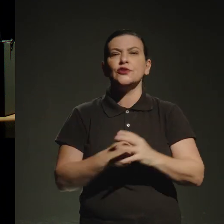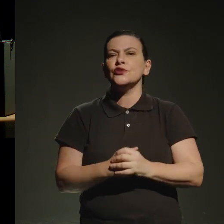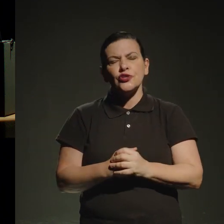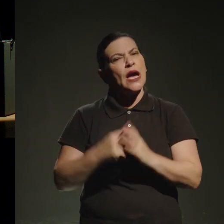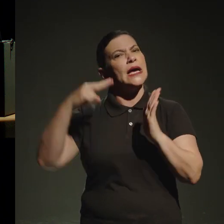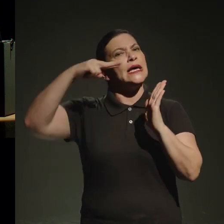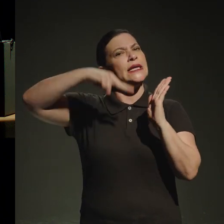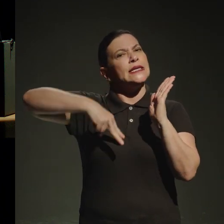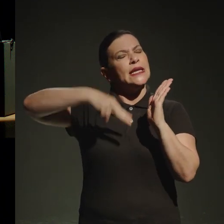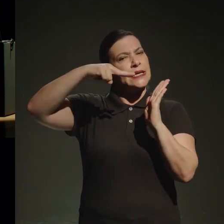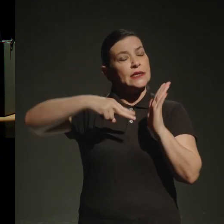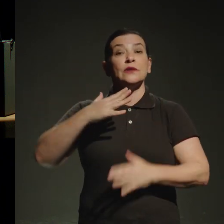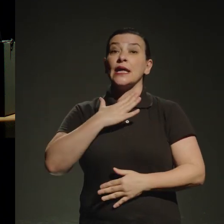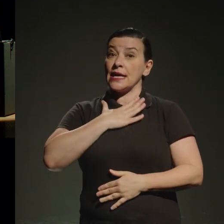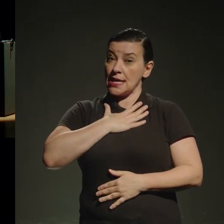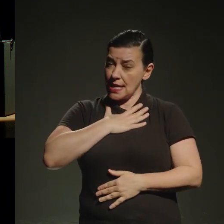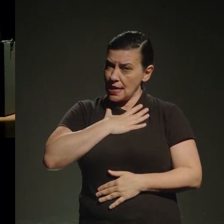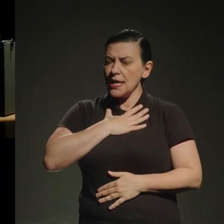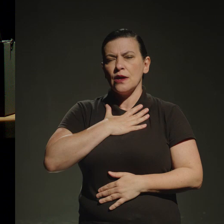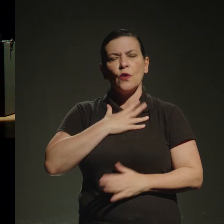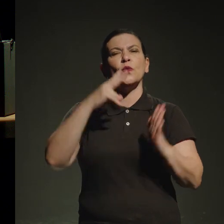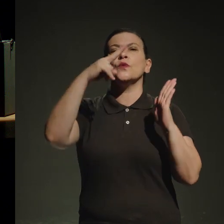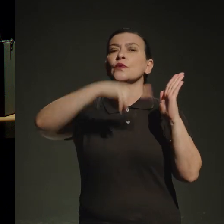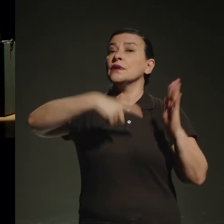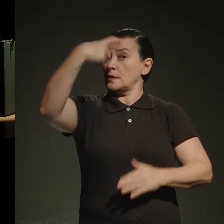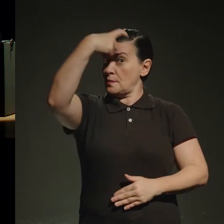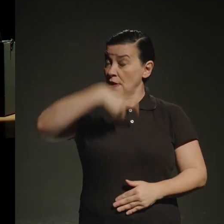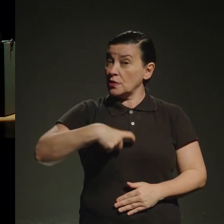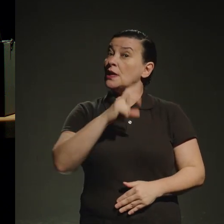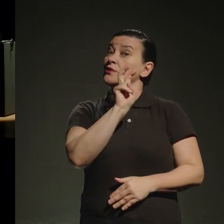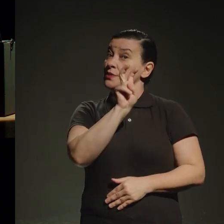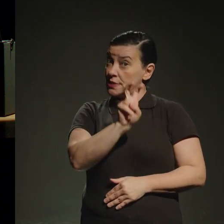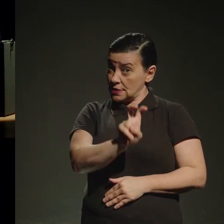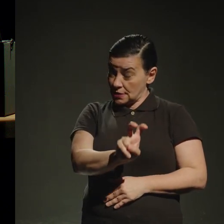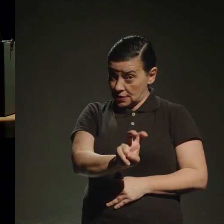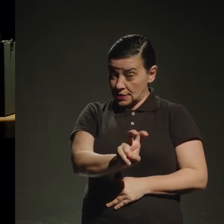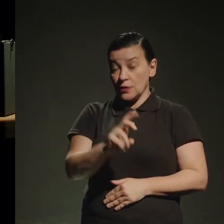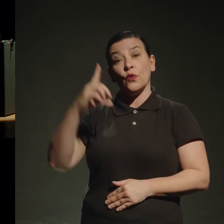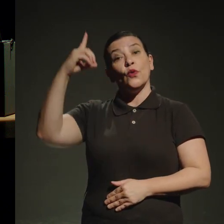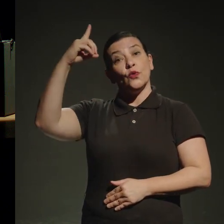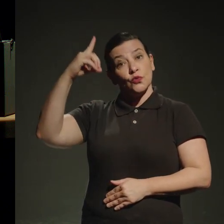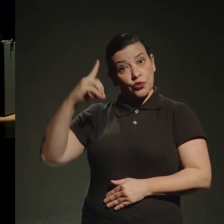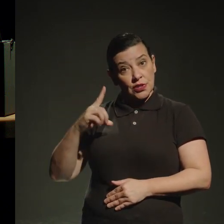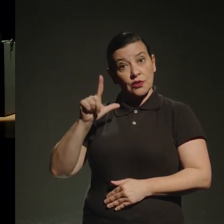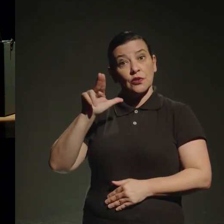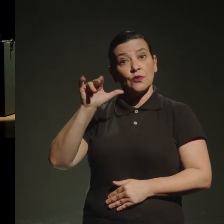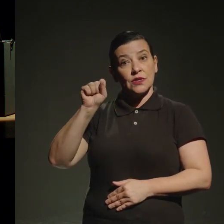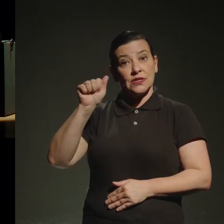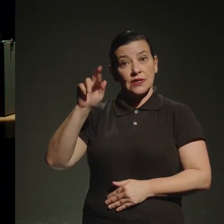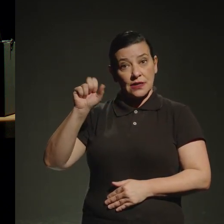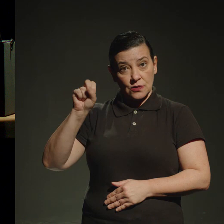Caio Fernando Abreu, que lerá as rubricas escritas por ele. Caio Fernando Abreu.